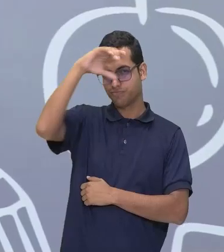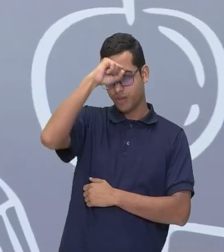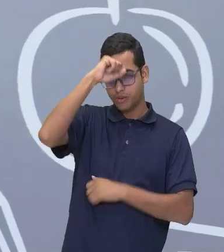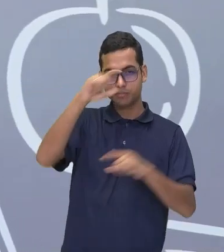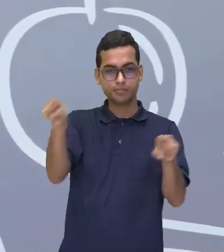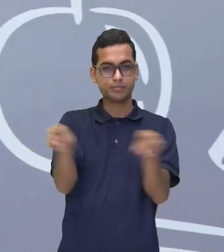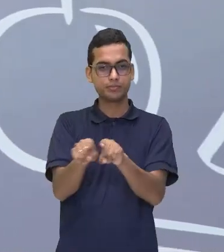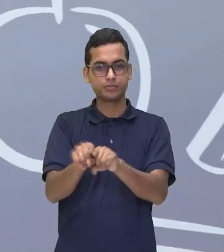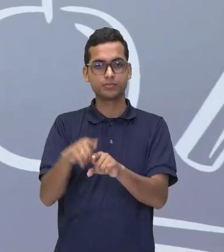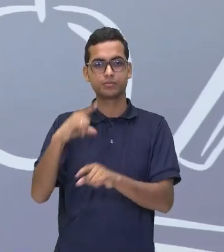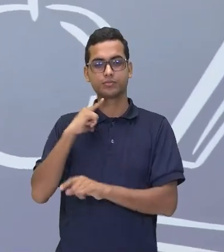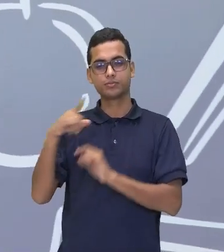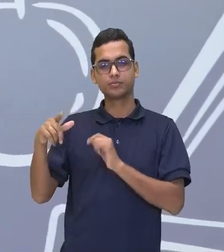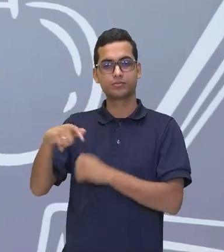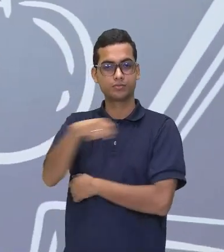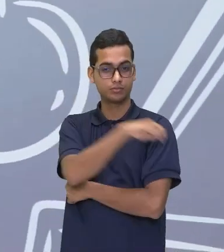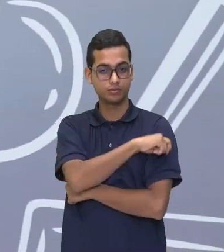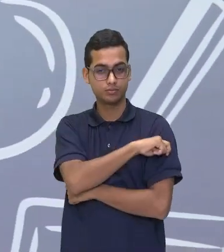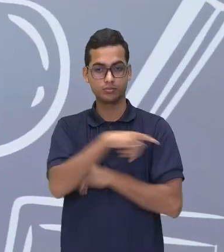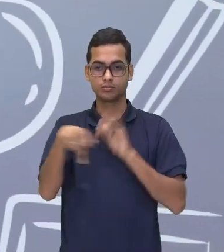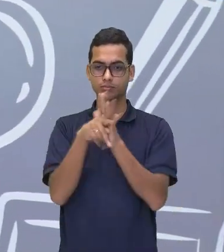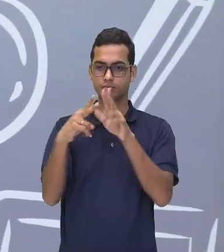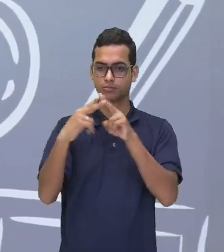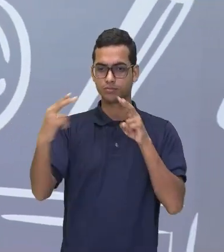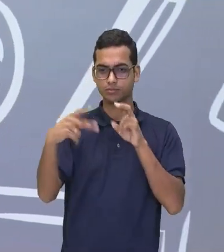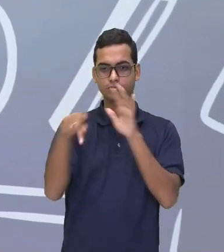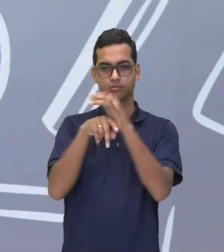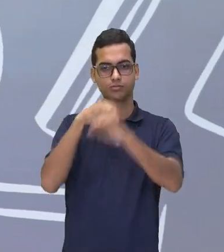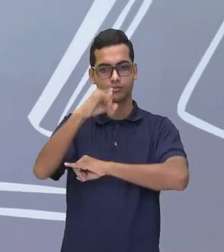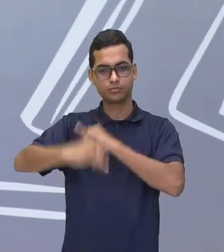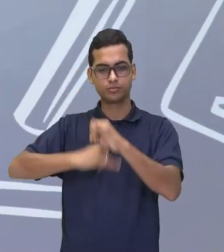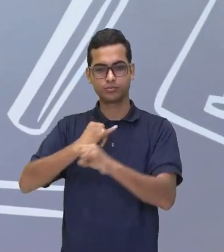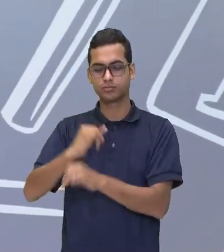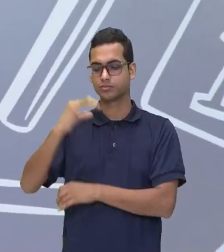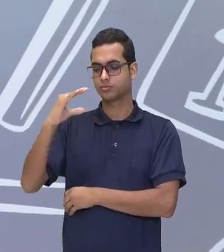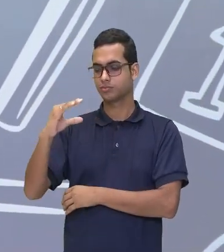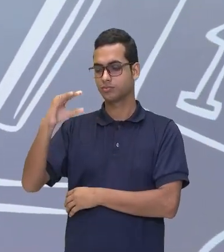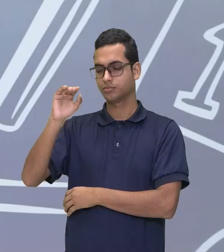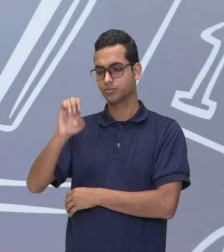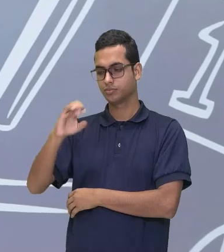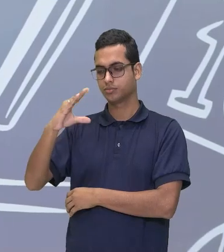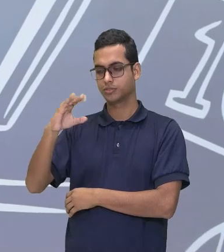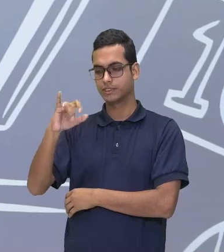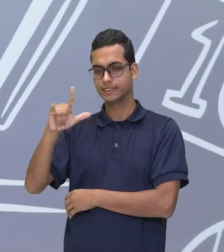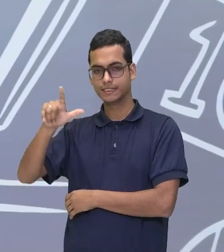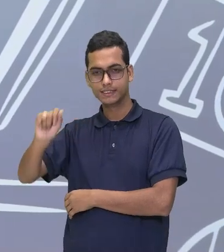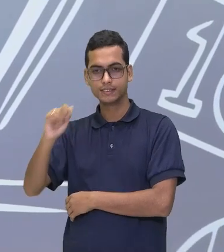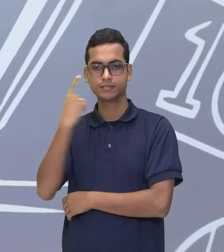estudante virtual, chamada de Cecília. Olá, Cecília!